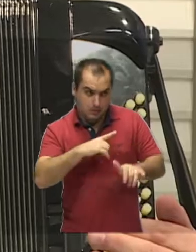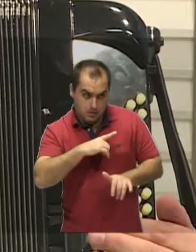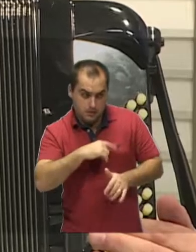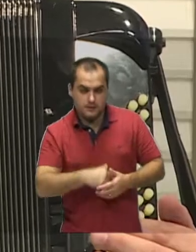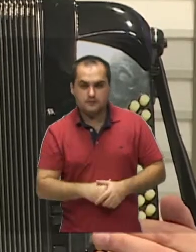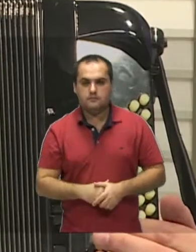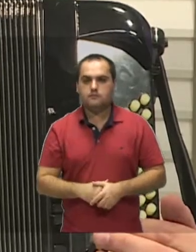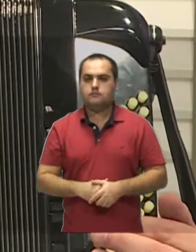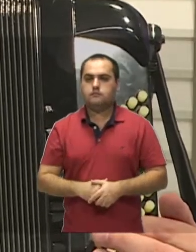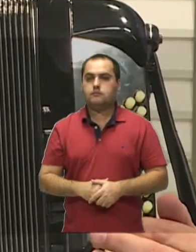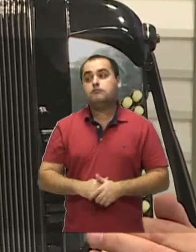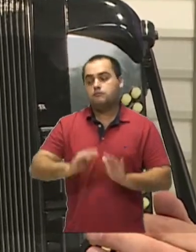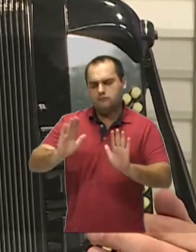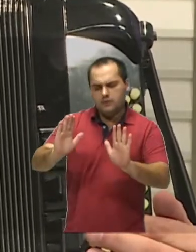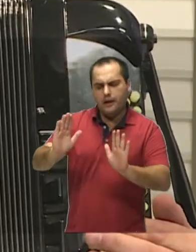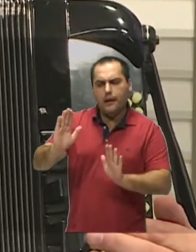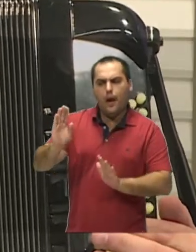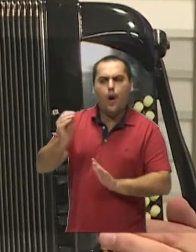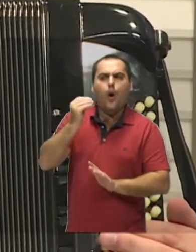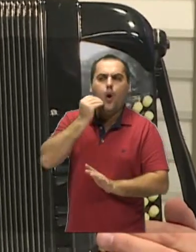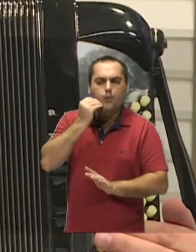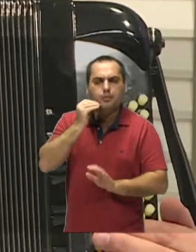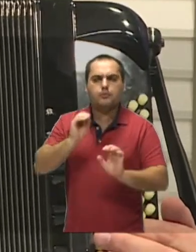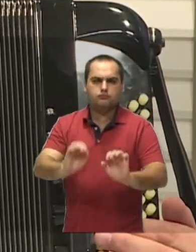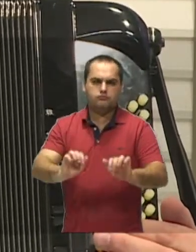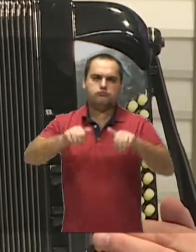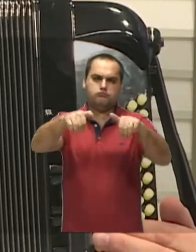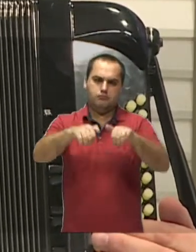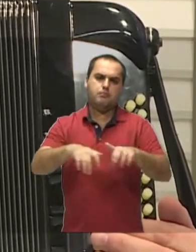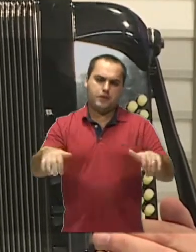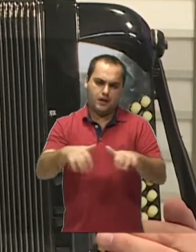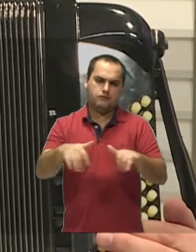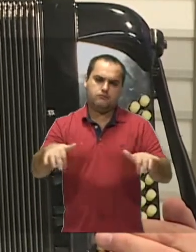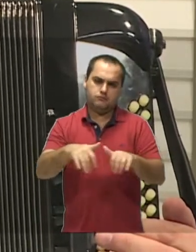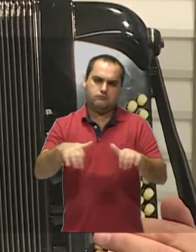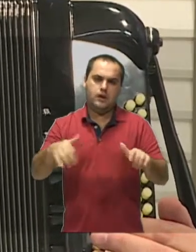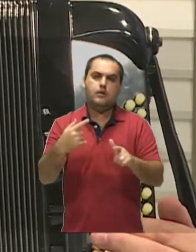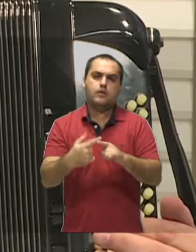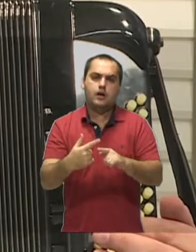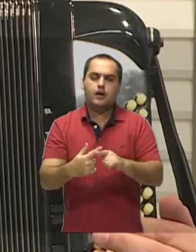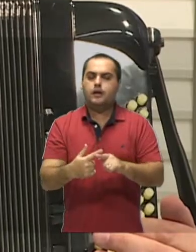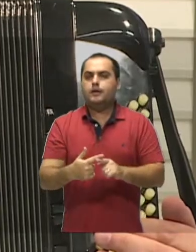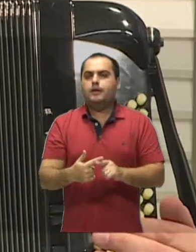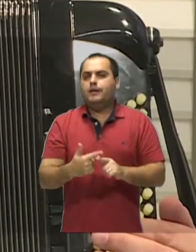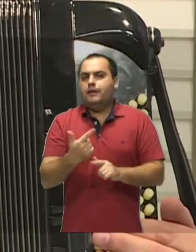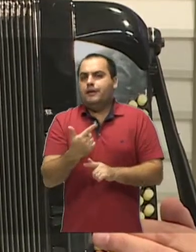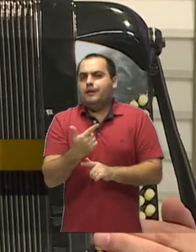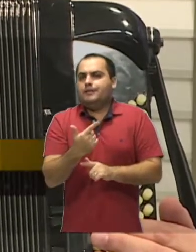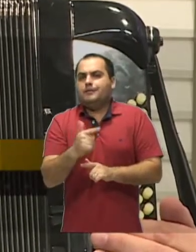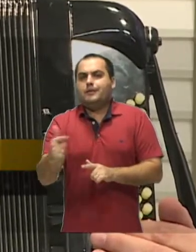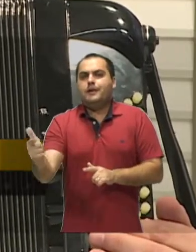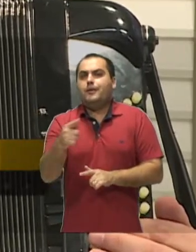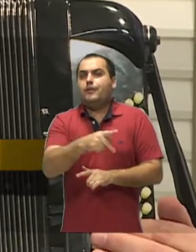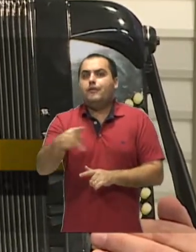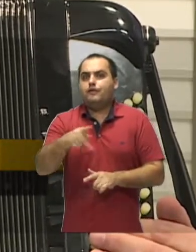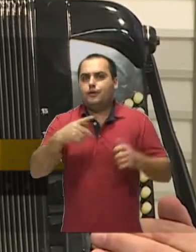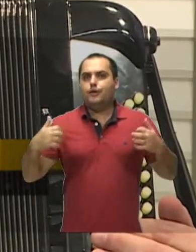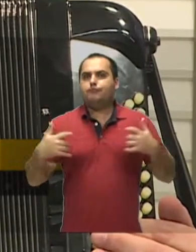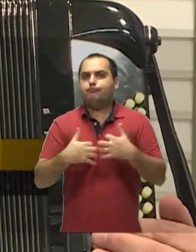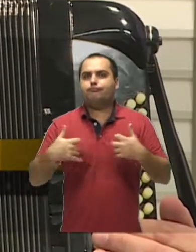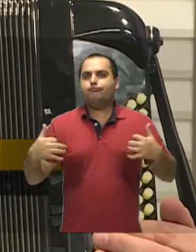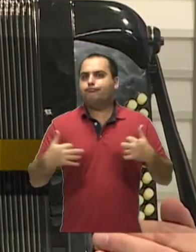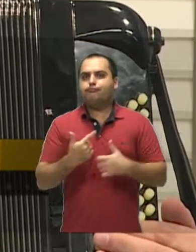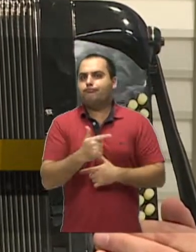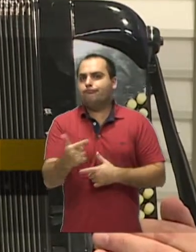caminho mais óbvio foi o piano, né? Por conta de que não existiam professores de acordeon na época,